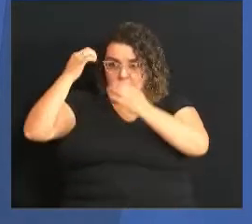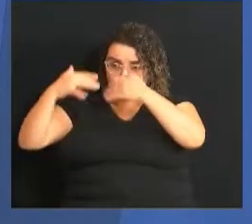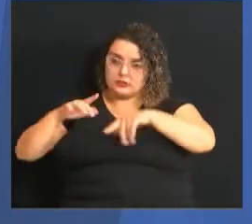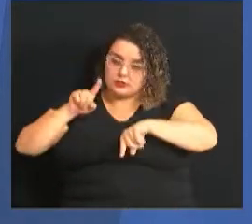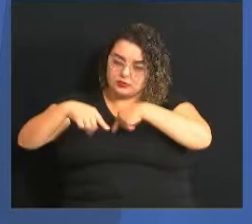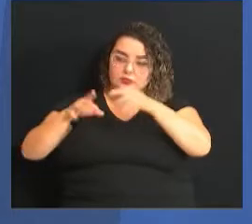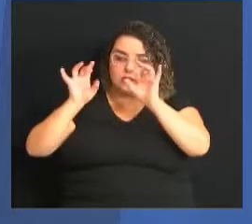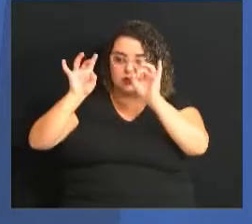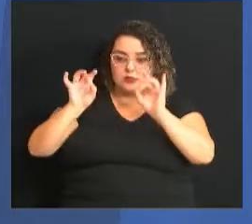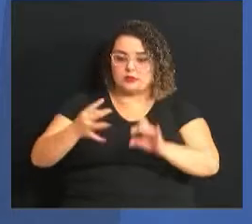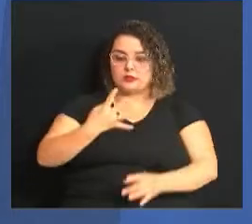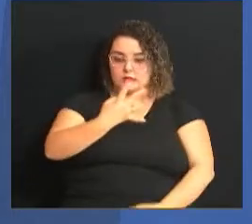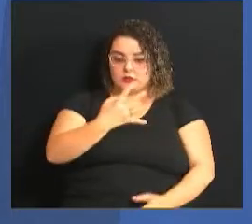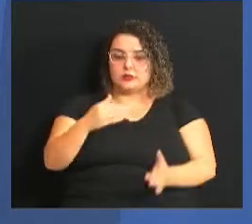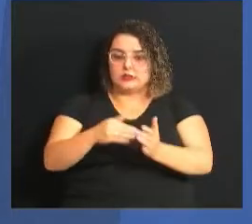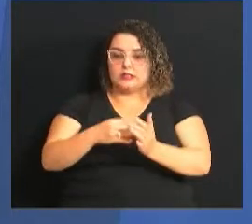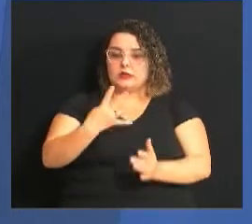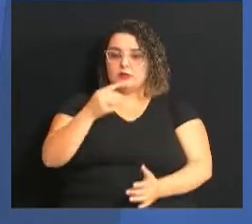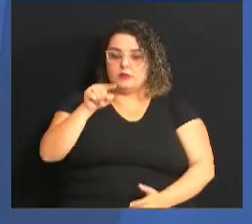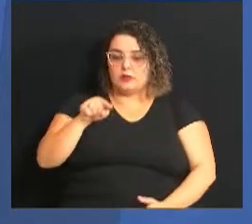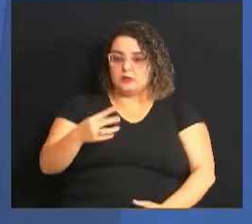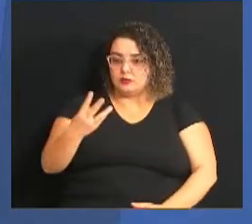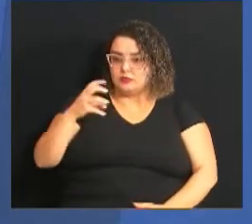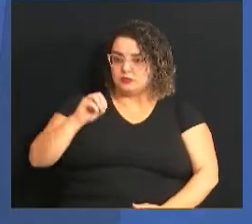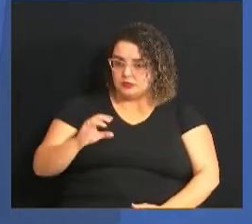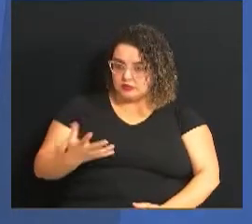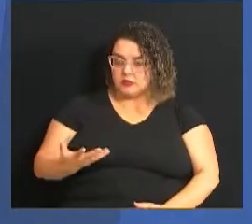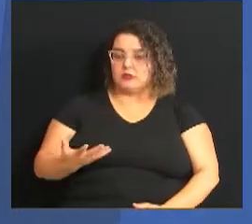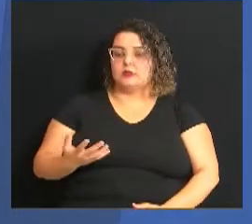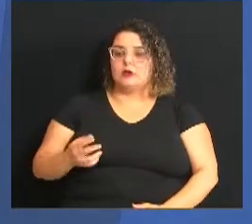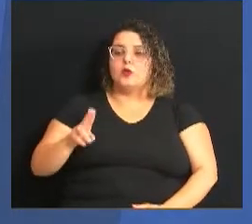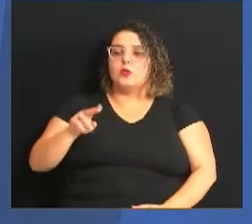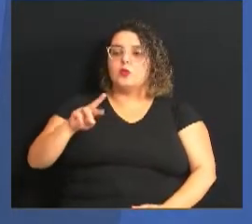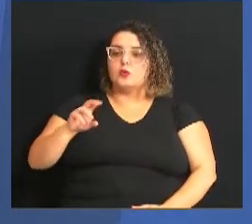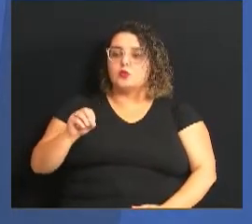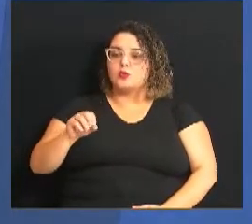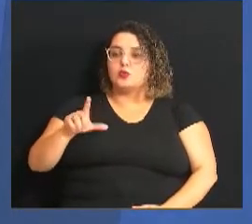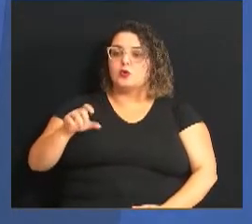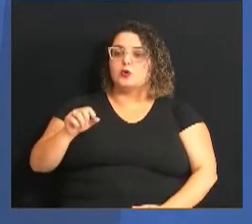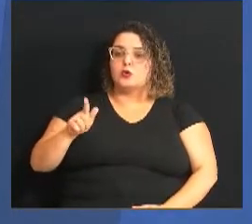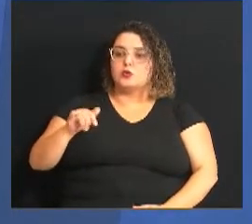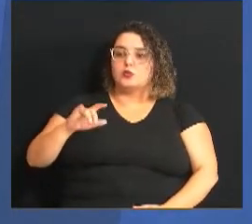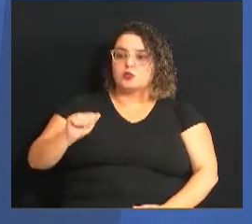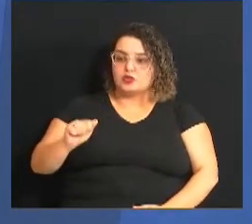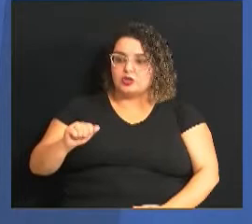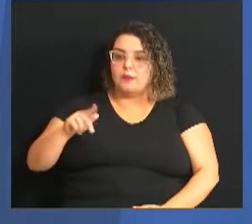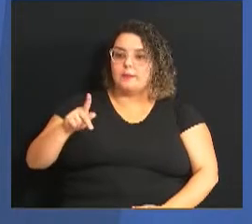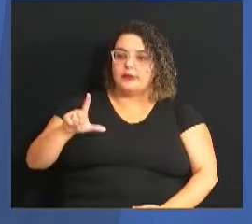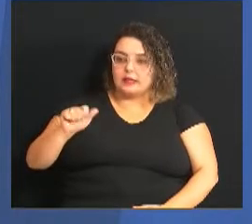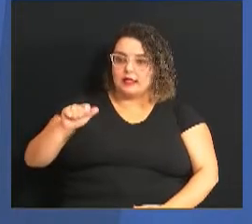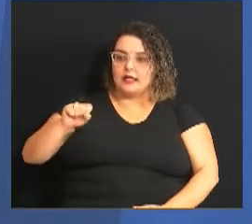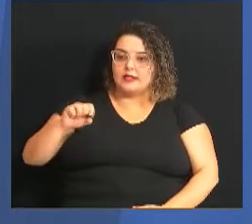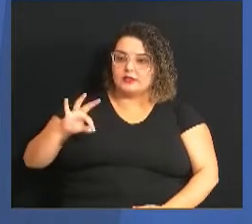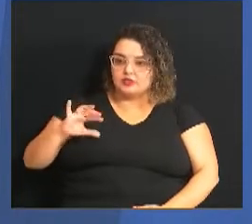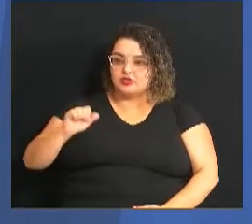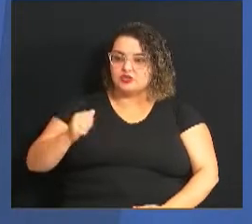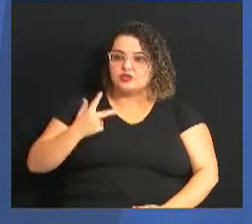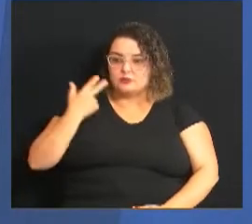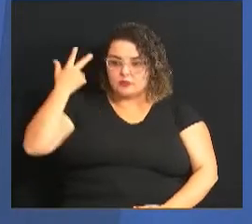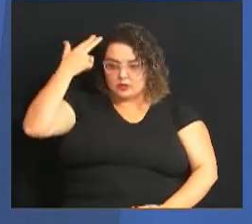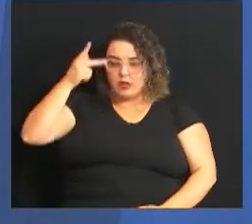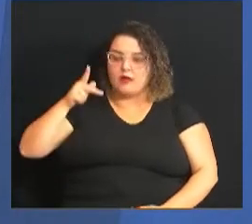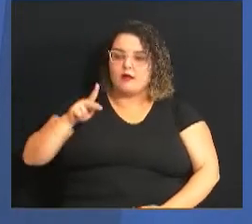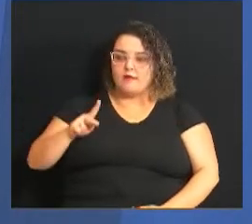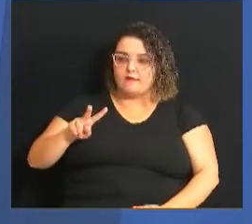às 4h30, enquanto urologia, plástica, cirurgia de cabeça e pescoço, vascular, proctologia,